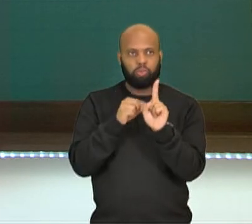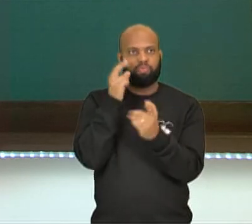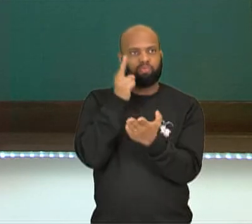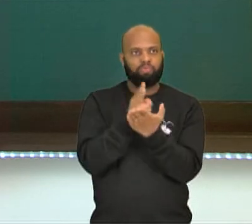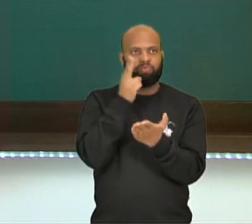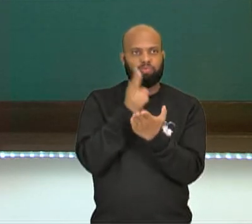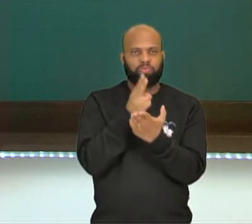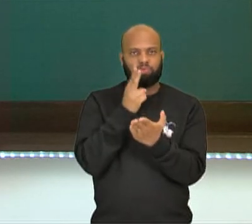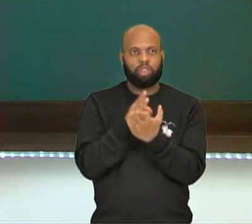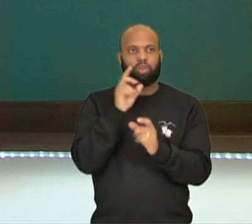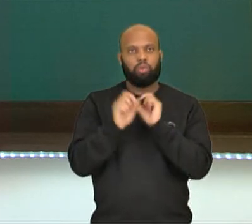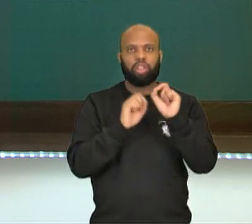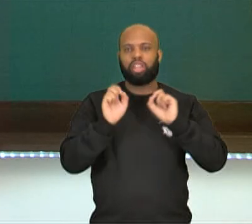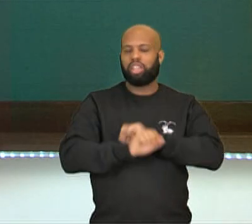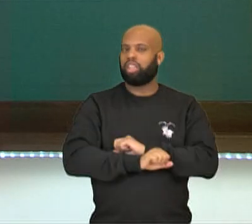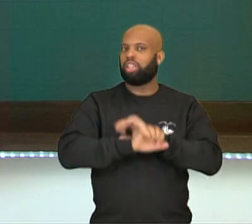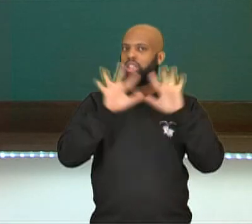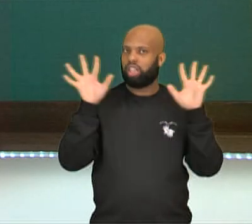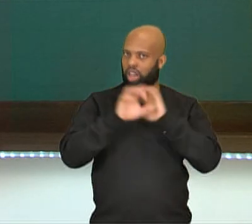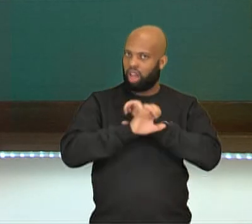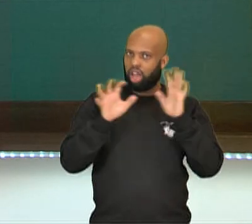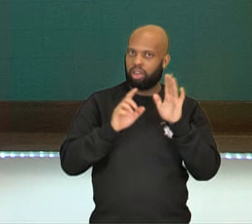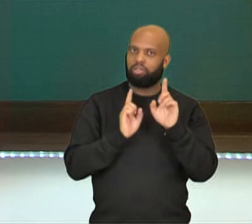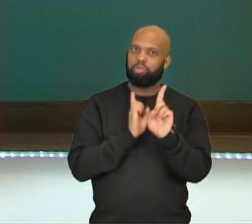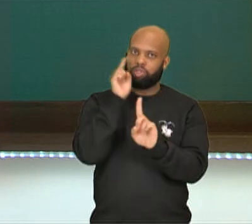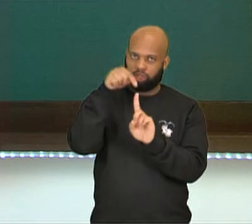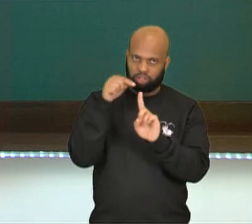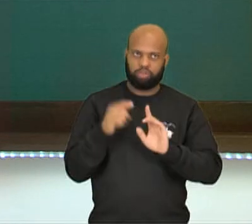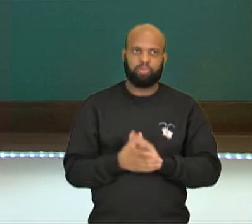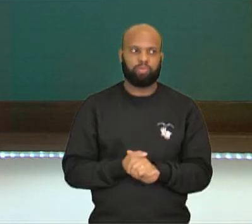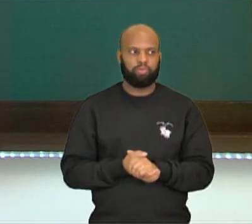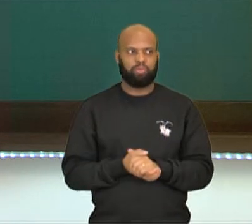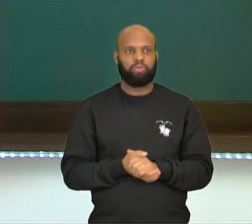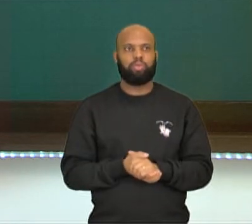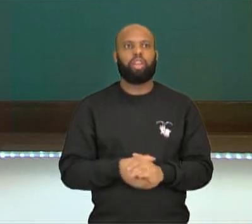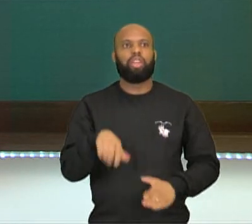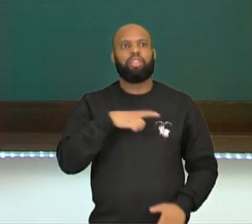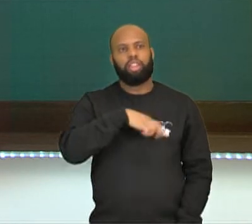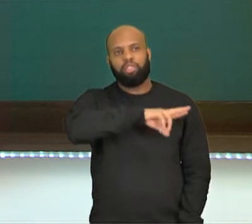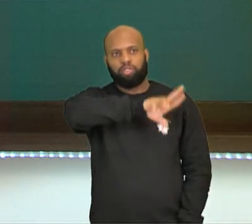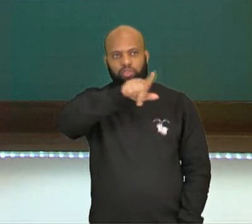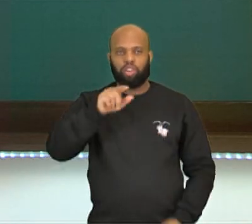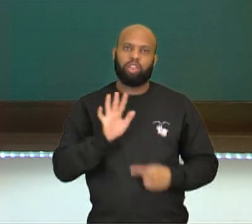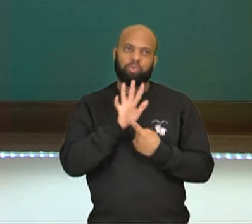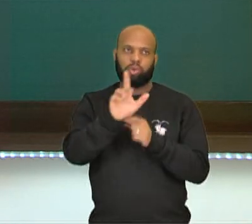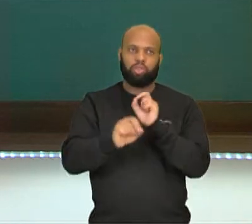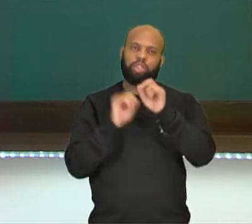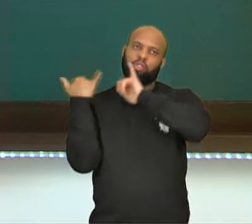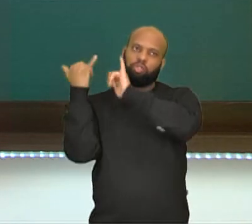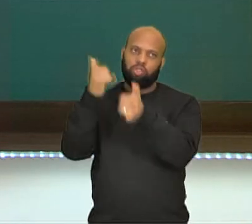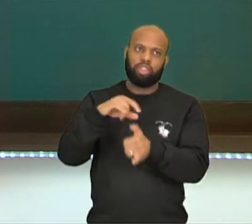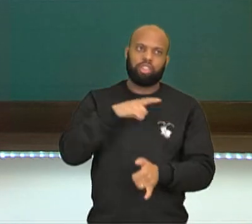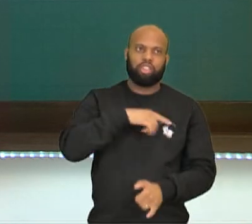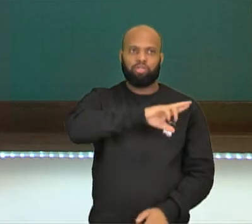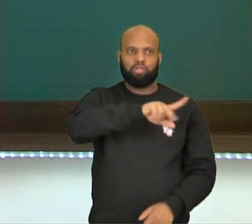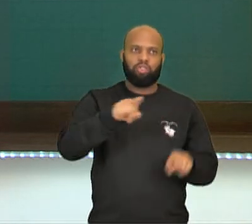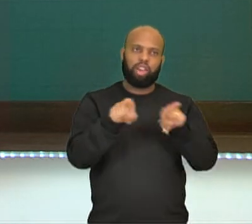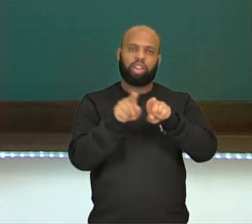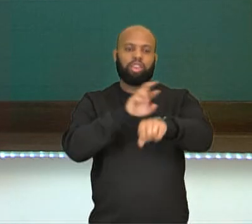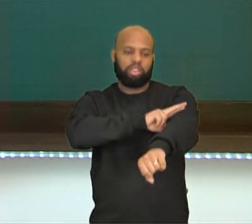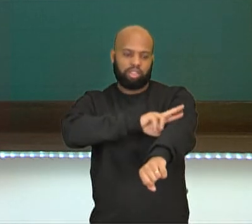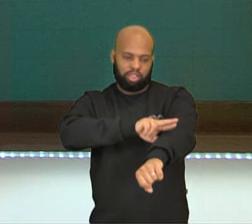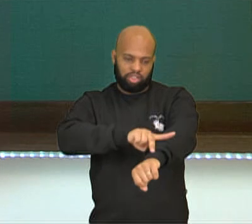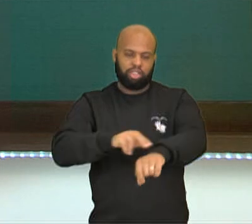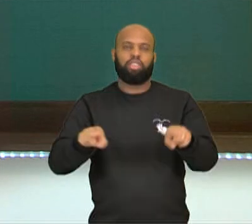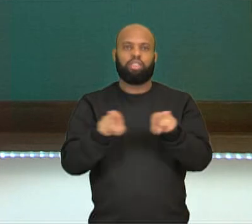fique clara a sua objetividade, tá? Muitos aparece folclórica, muitos aparece a